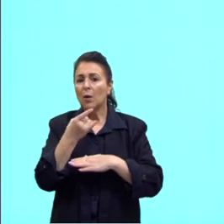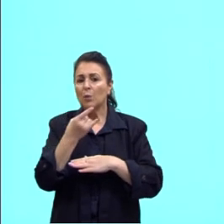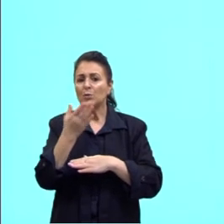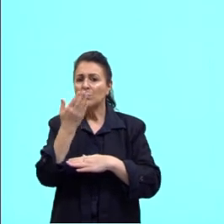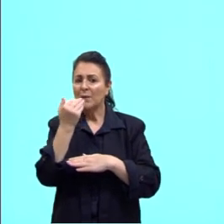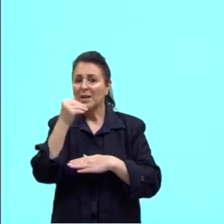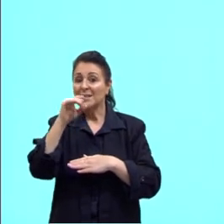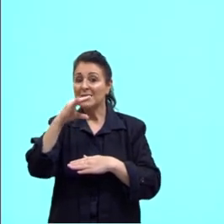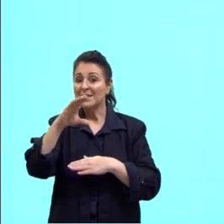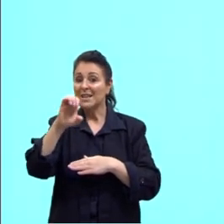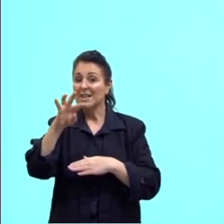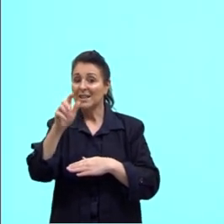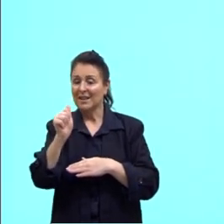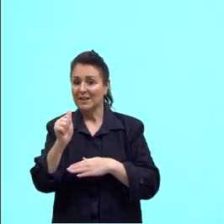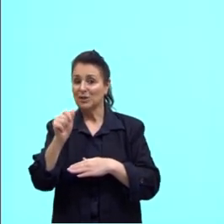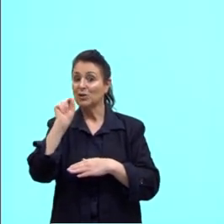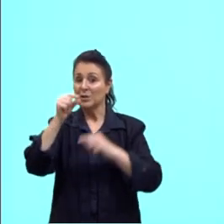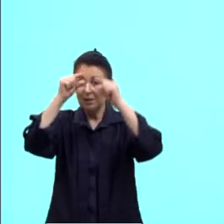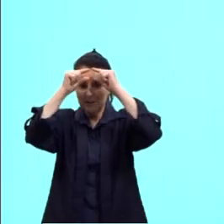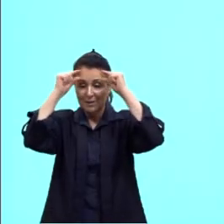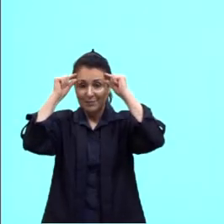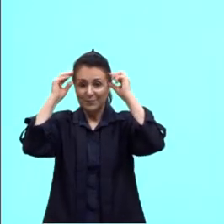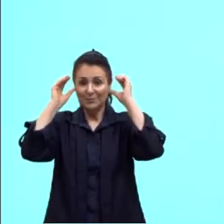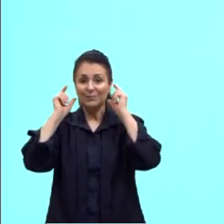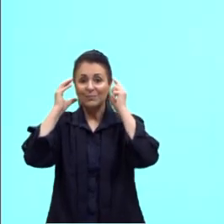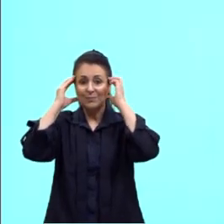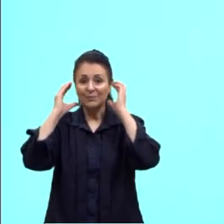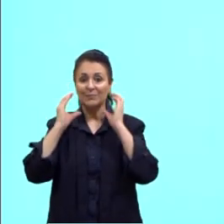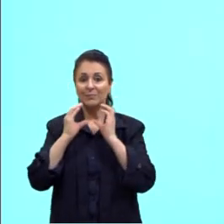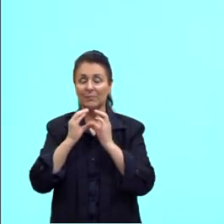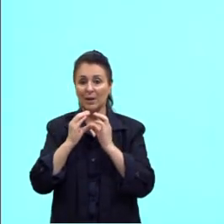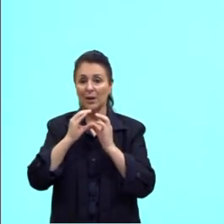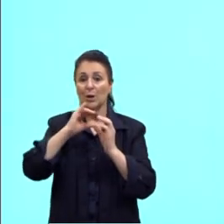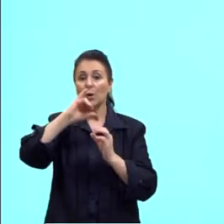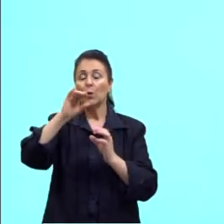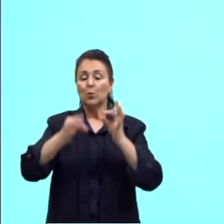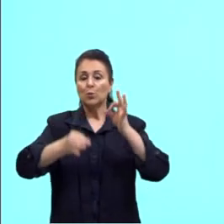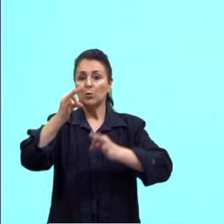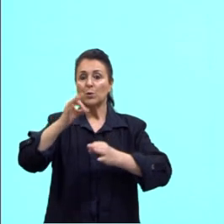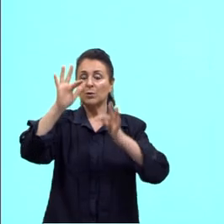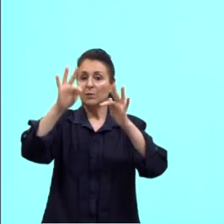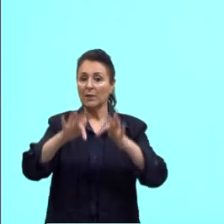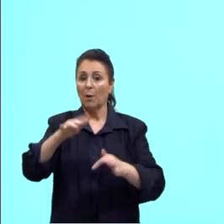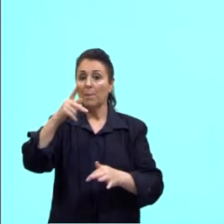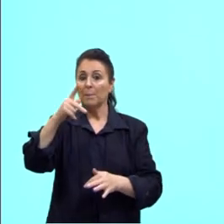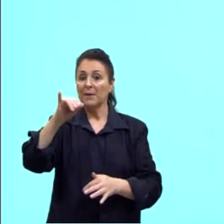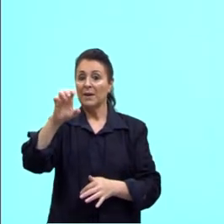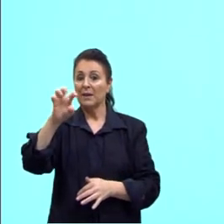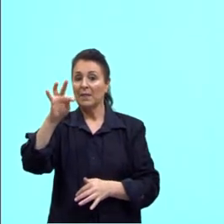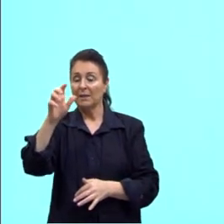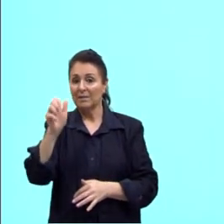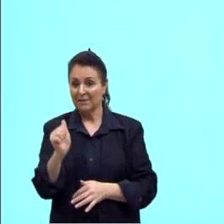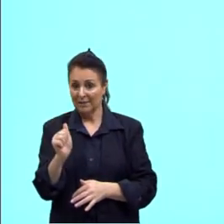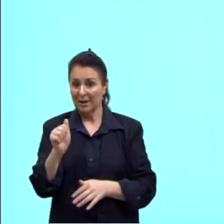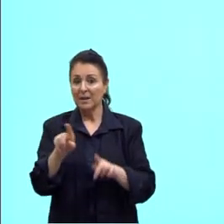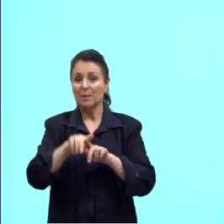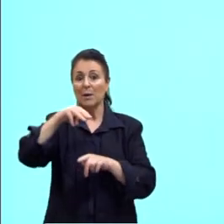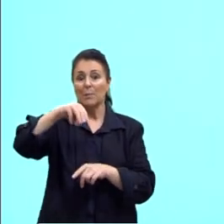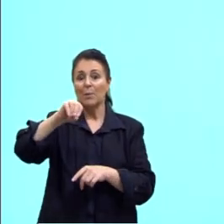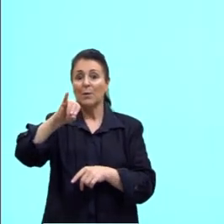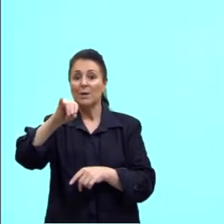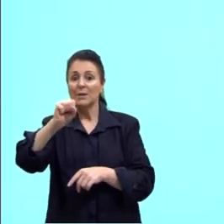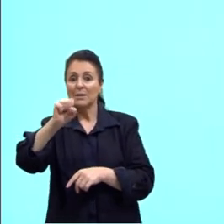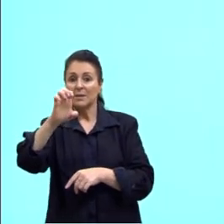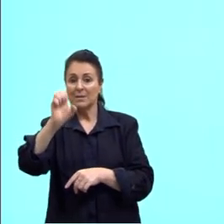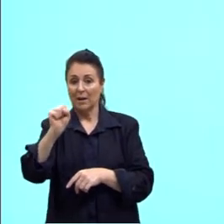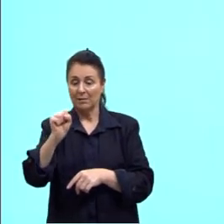de Leonardo Da Vinci o Juízo Final a pietà e o Moisés de Michelangelo Assim como